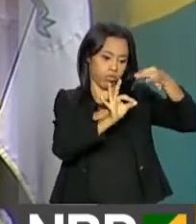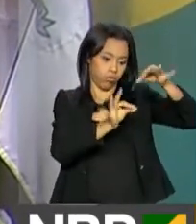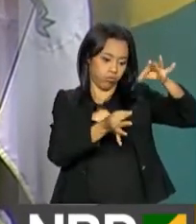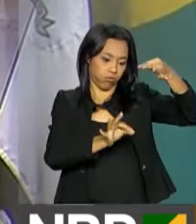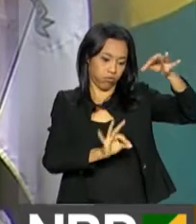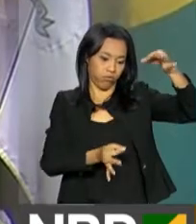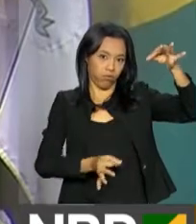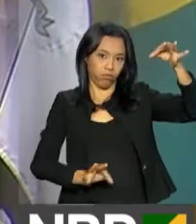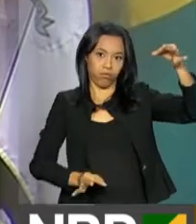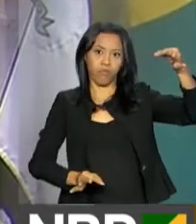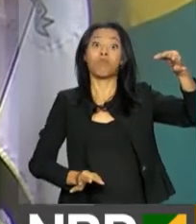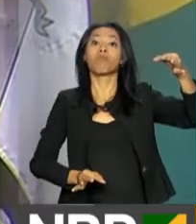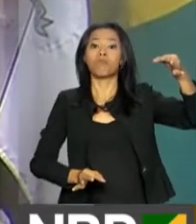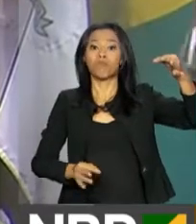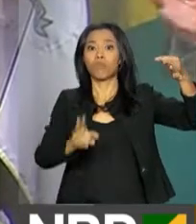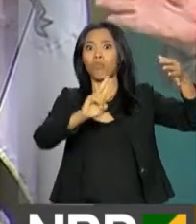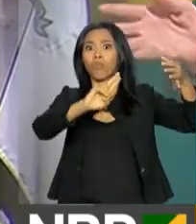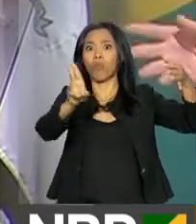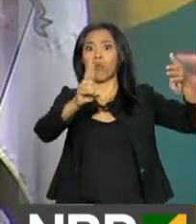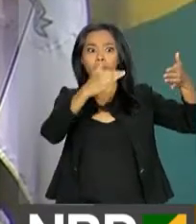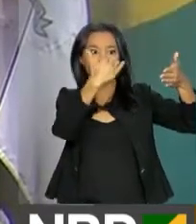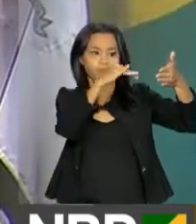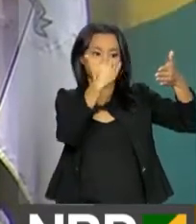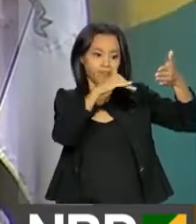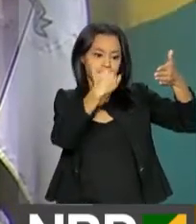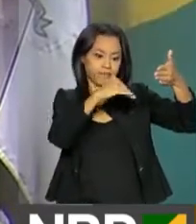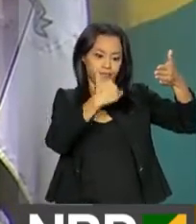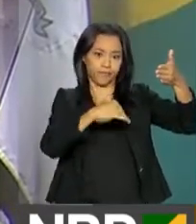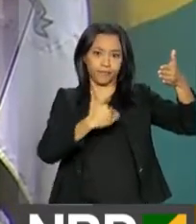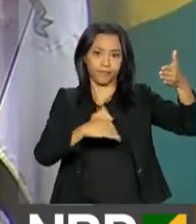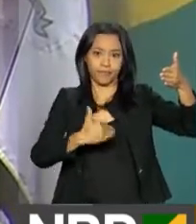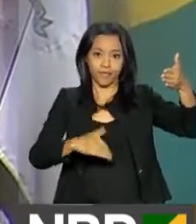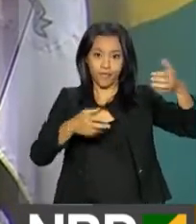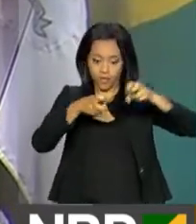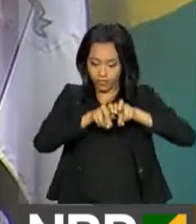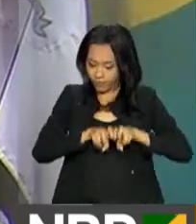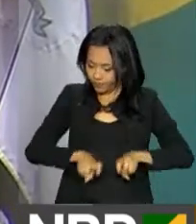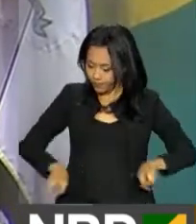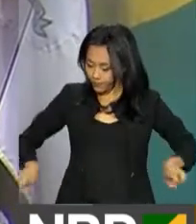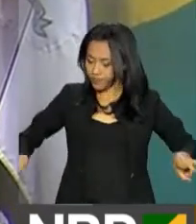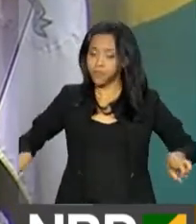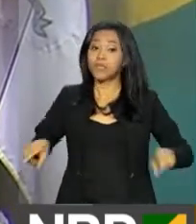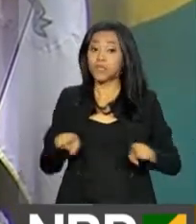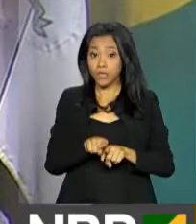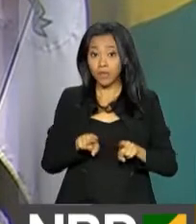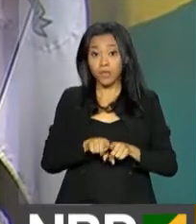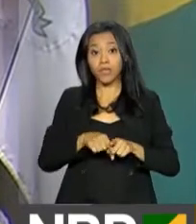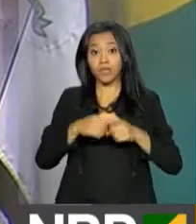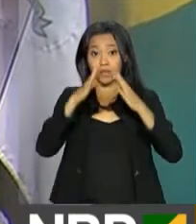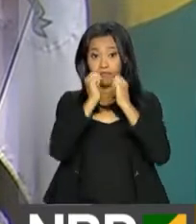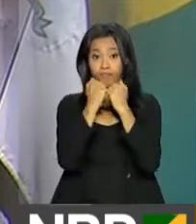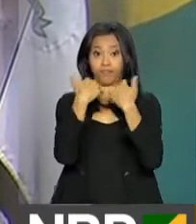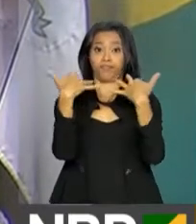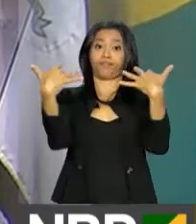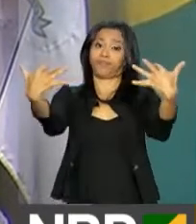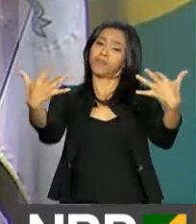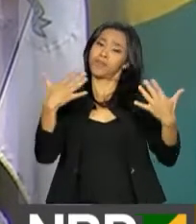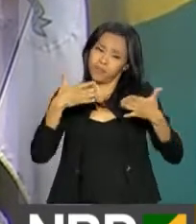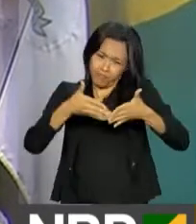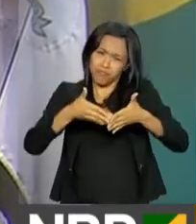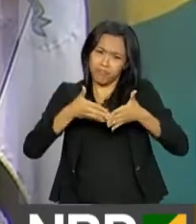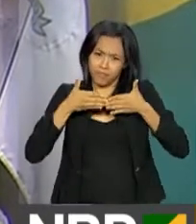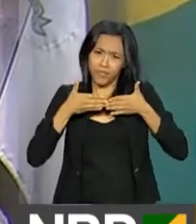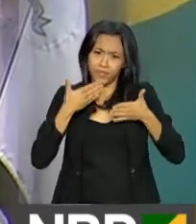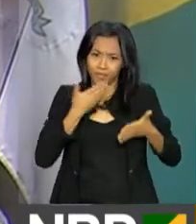na medida em que mencionou muitas autoridades que estão a mesa e que estão no auditório então pedindo licença a todos